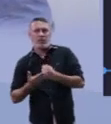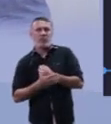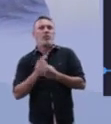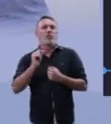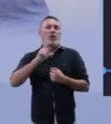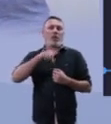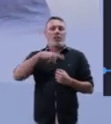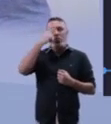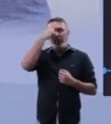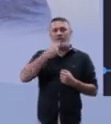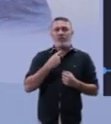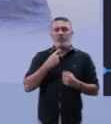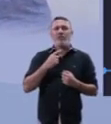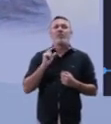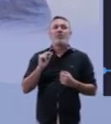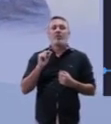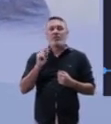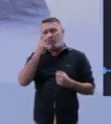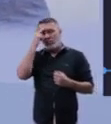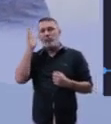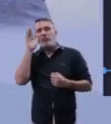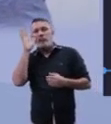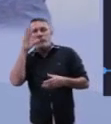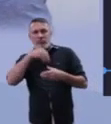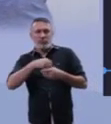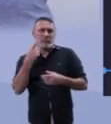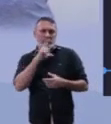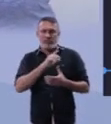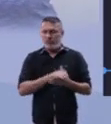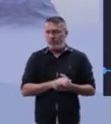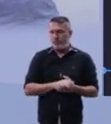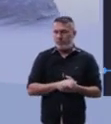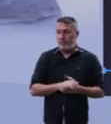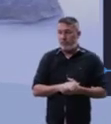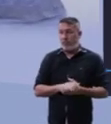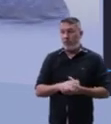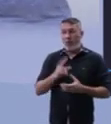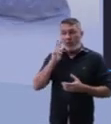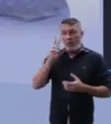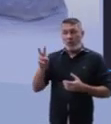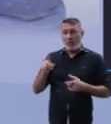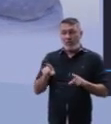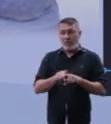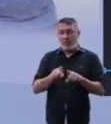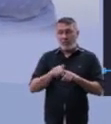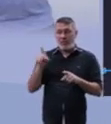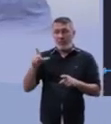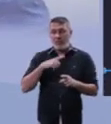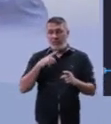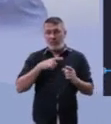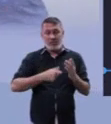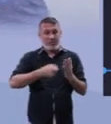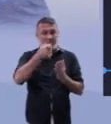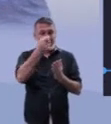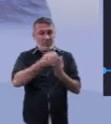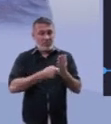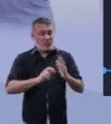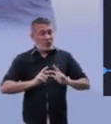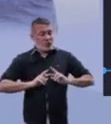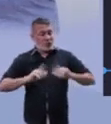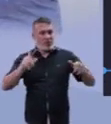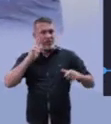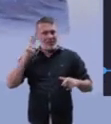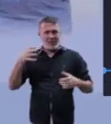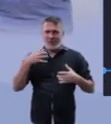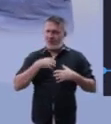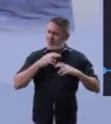base de quem é o perfil da pessoa que está assistindo. E olha a redação longa. Uma redação totalmente diferente